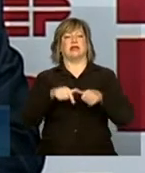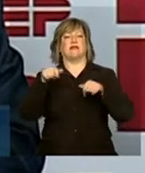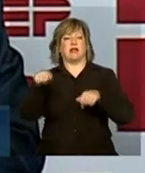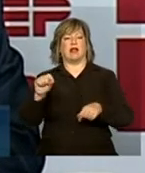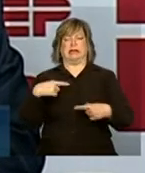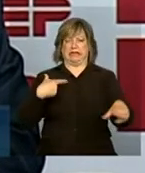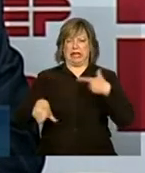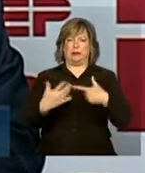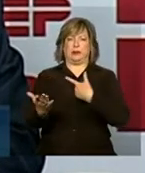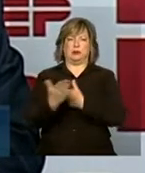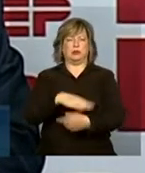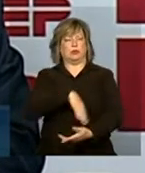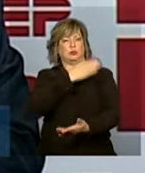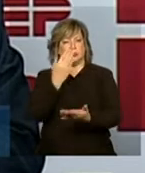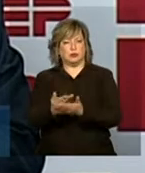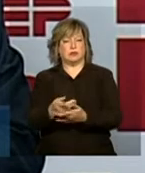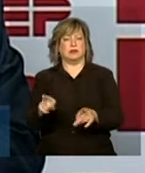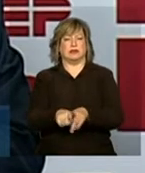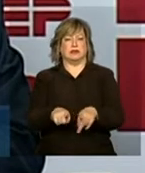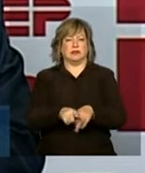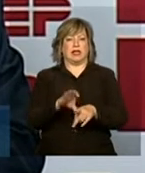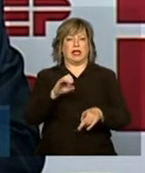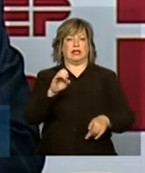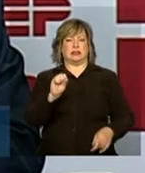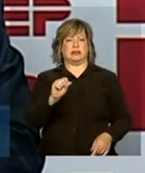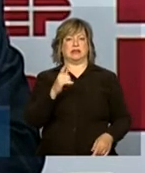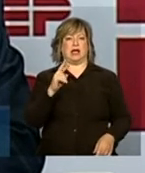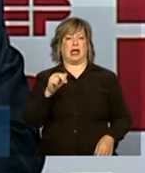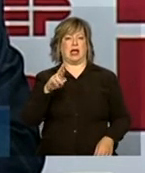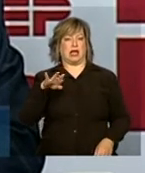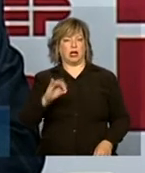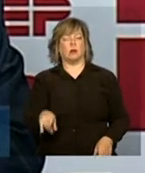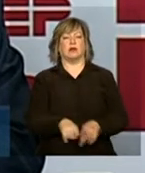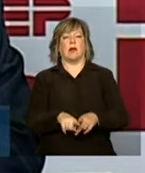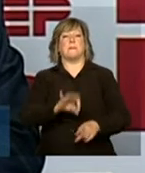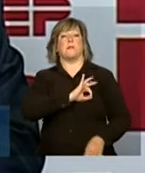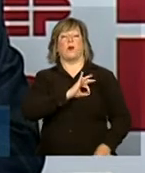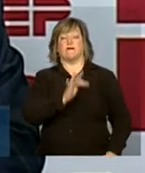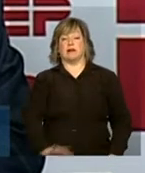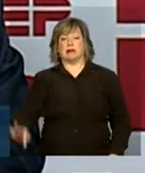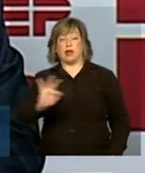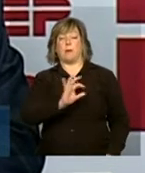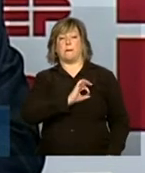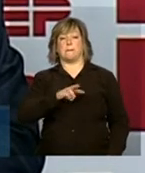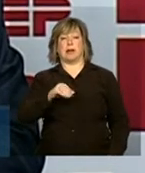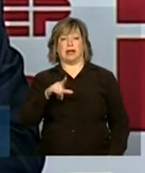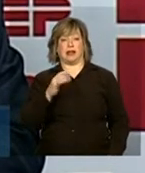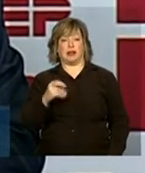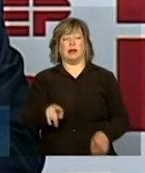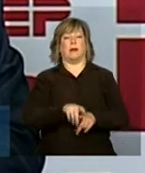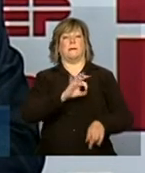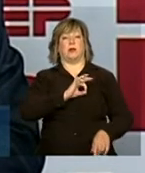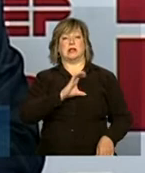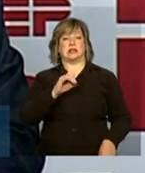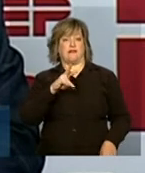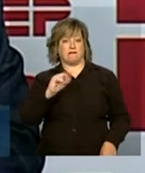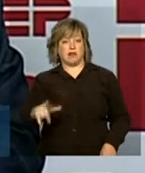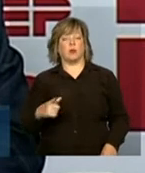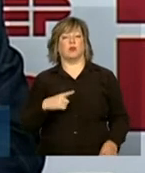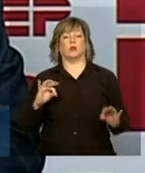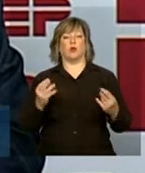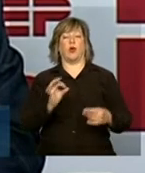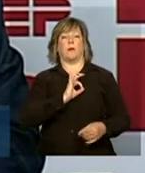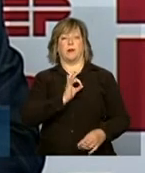com a gente, do SESGRAN Rio, no Rio de Janeiro, da Polícia Federal, da Polícia Militar, da Polícia Civil, da